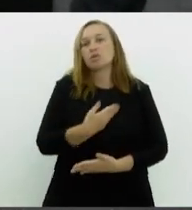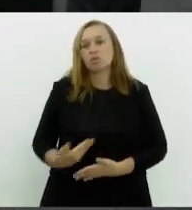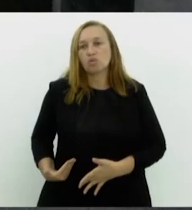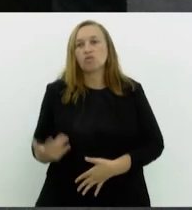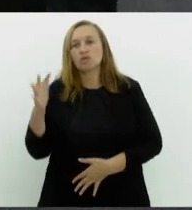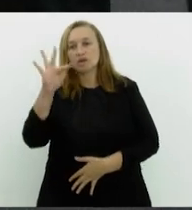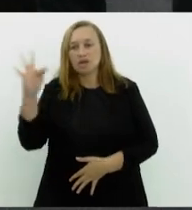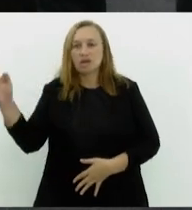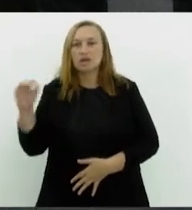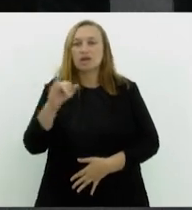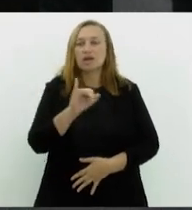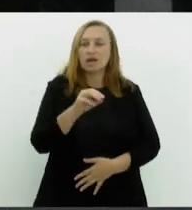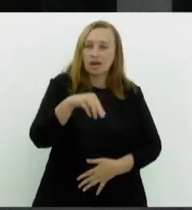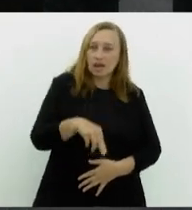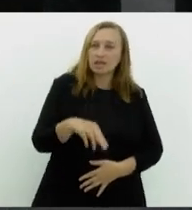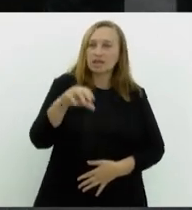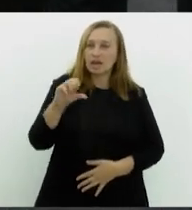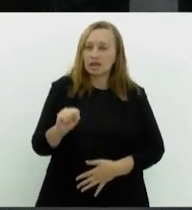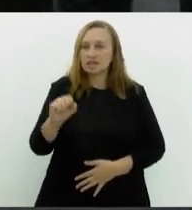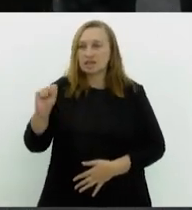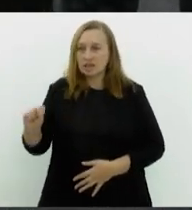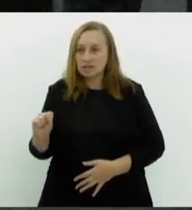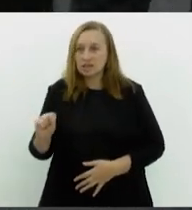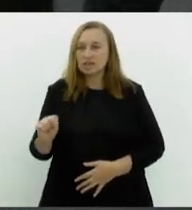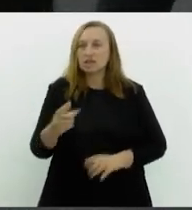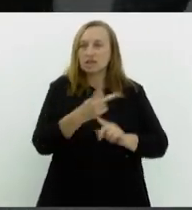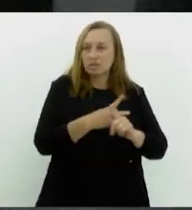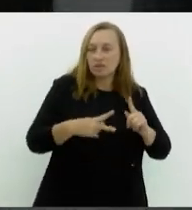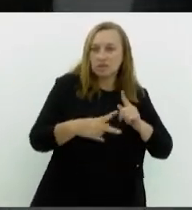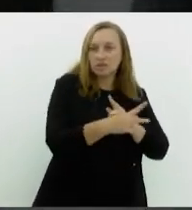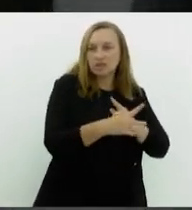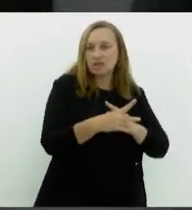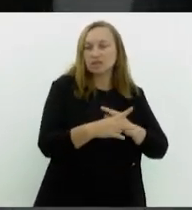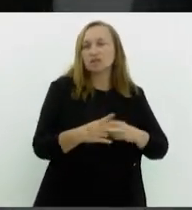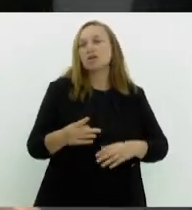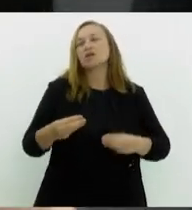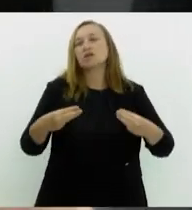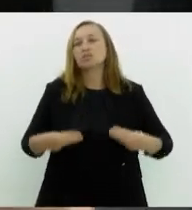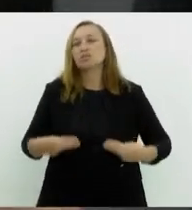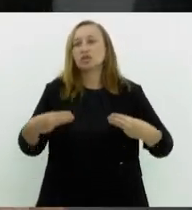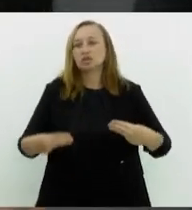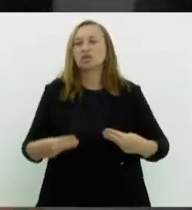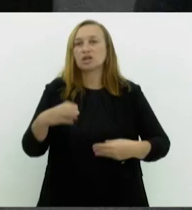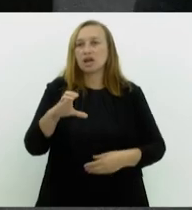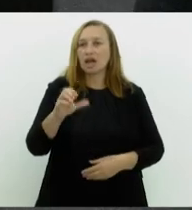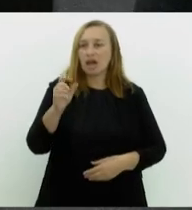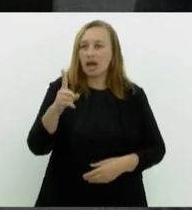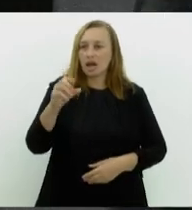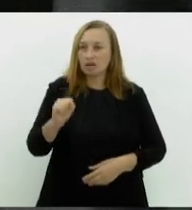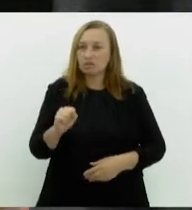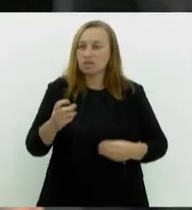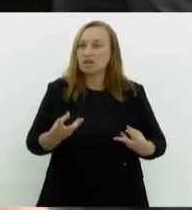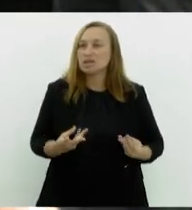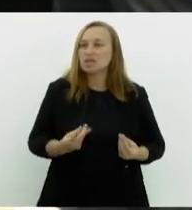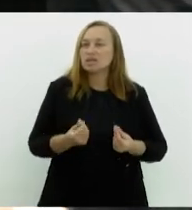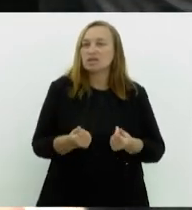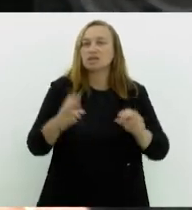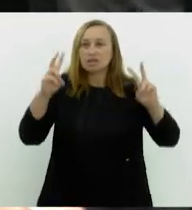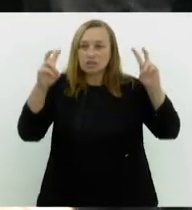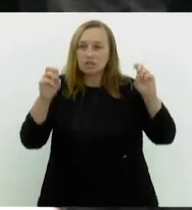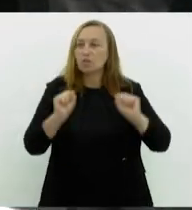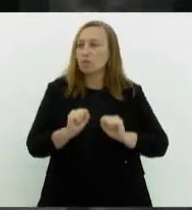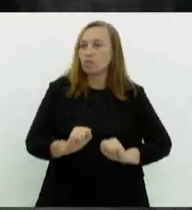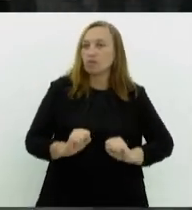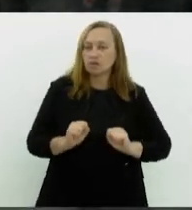o INSS, o Ministério da Previdência Social, o nosso ministro Carlos Lupe, que é sensível a essas questões, que a gente